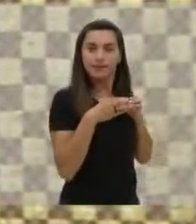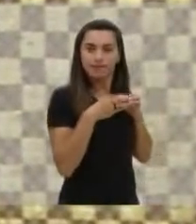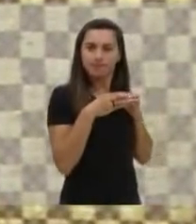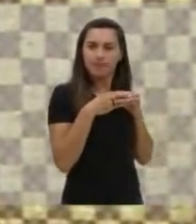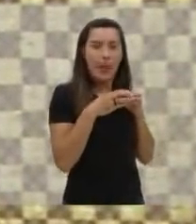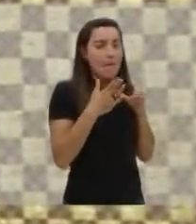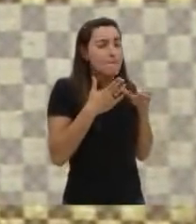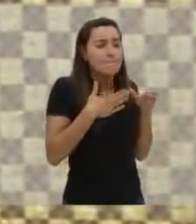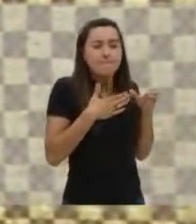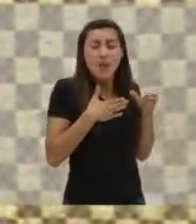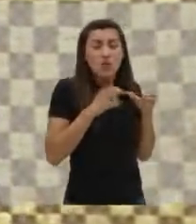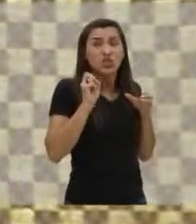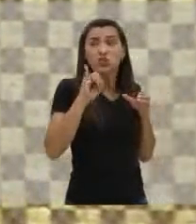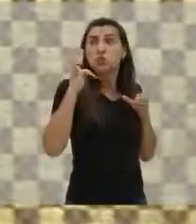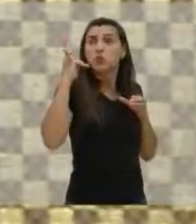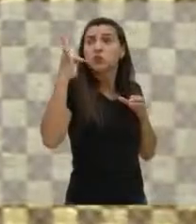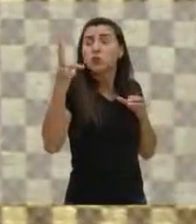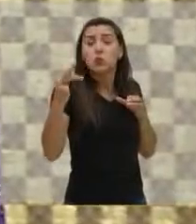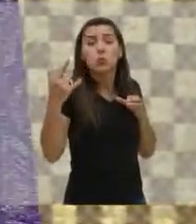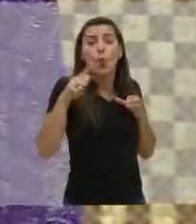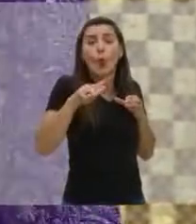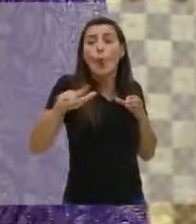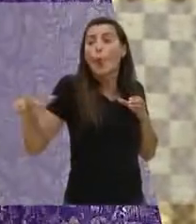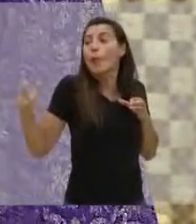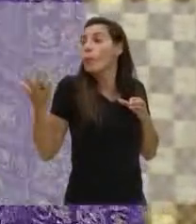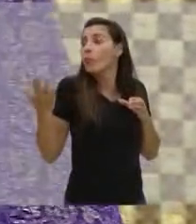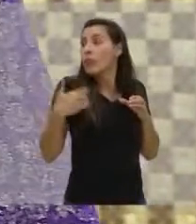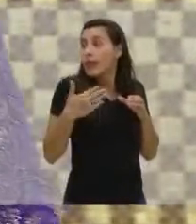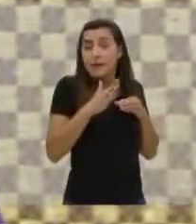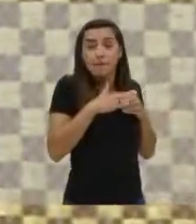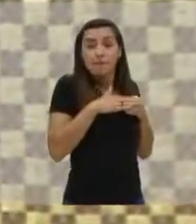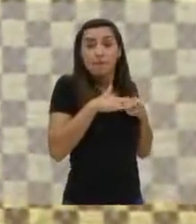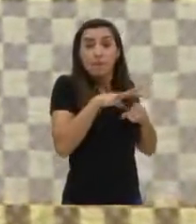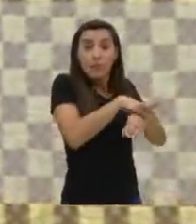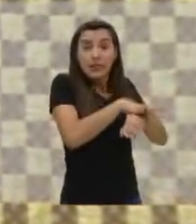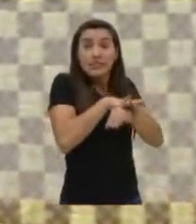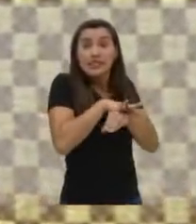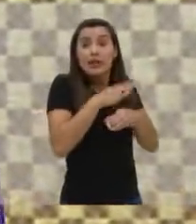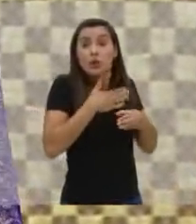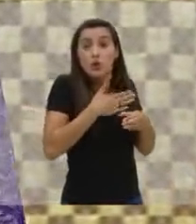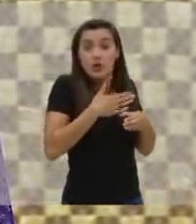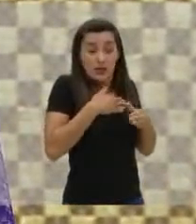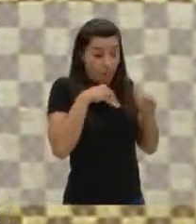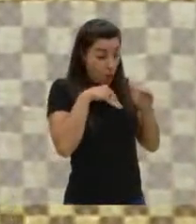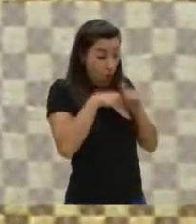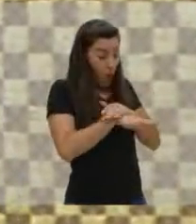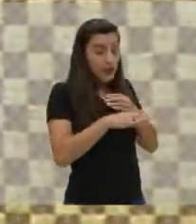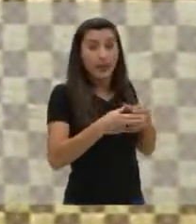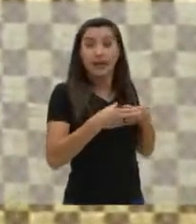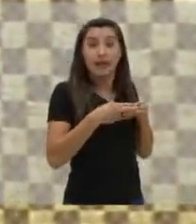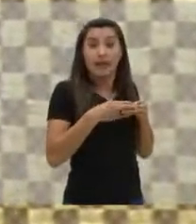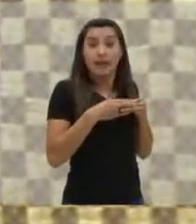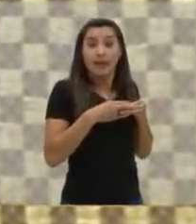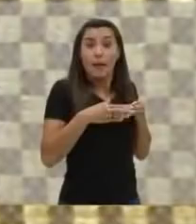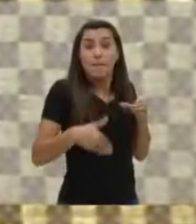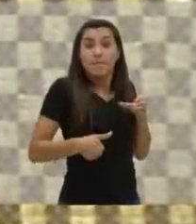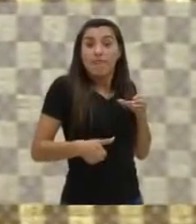eu vou guardar porque senão eu vou ficar sem, isso aqui é a minha segurança, é a minha dispensa, é a minha fome.